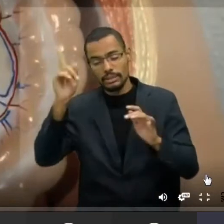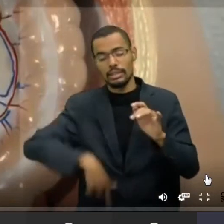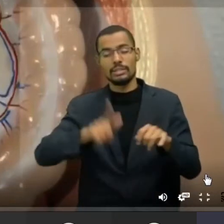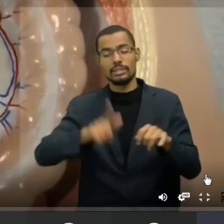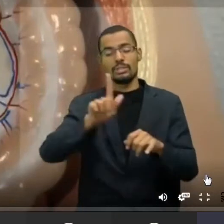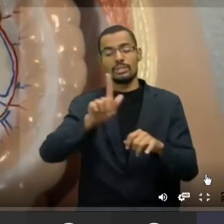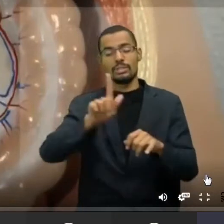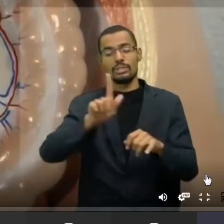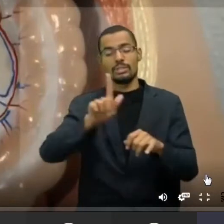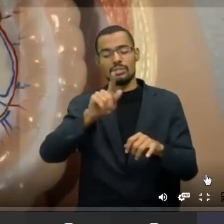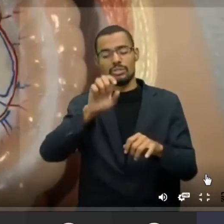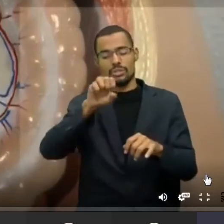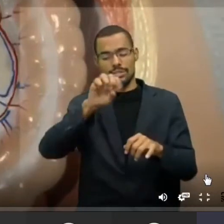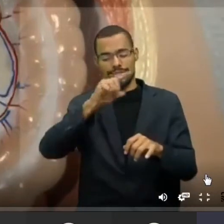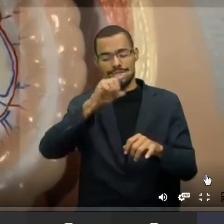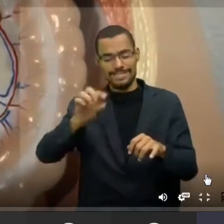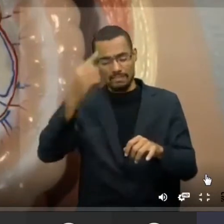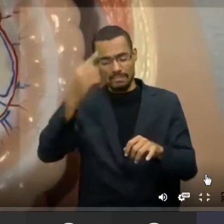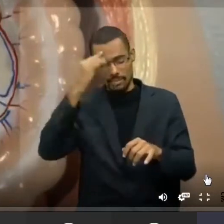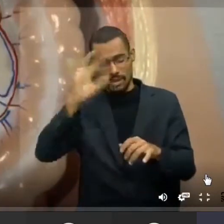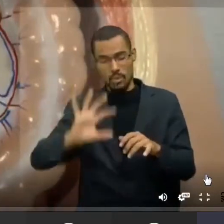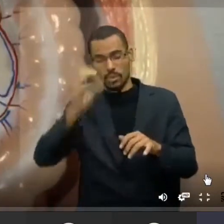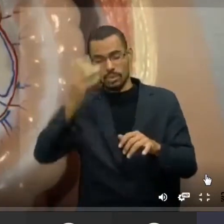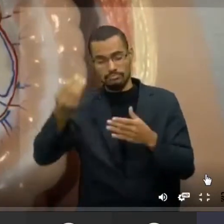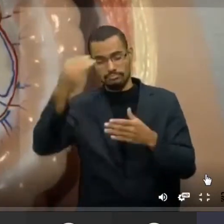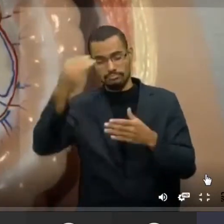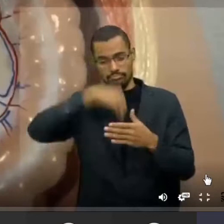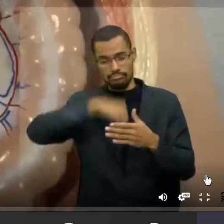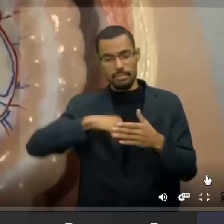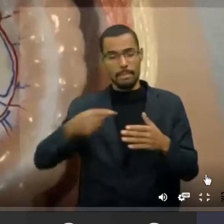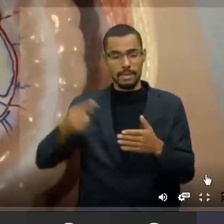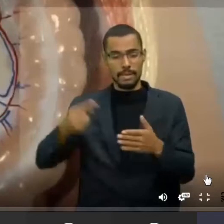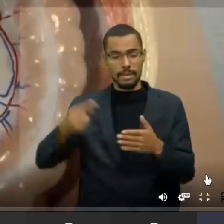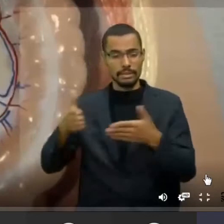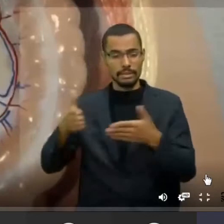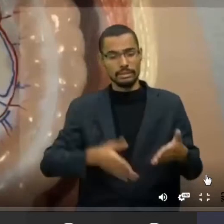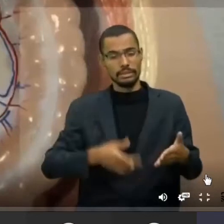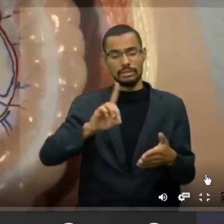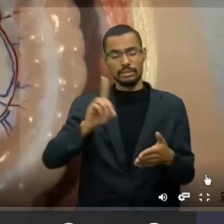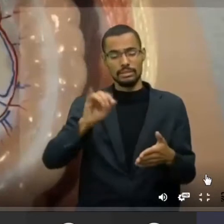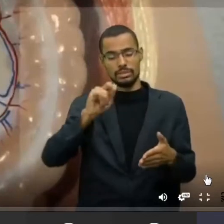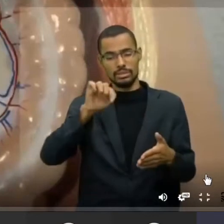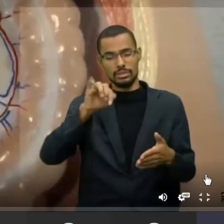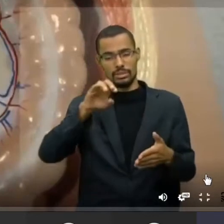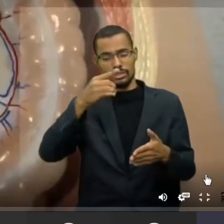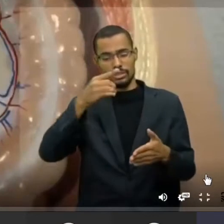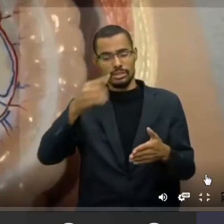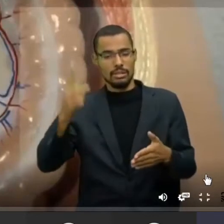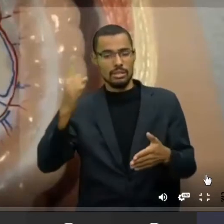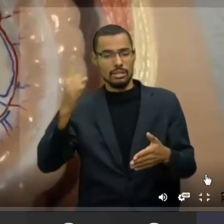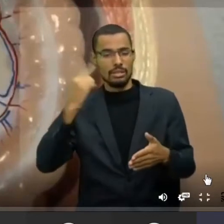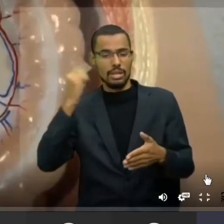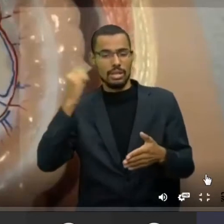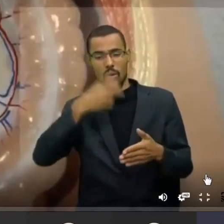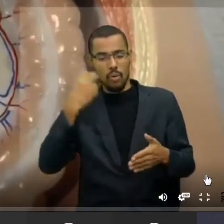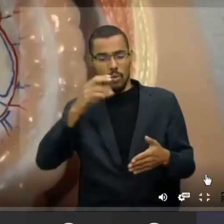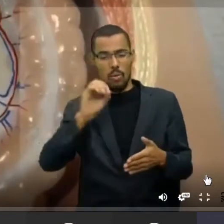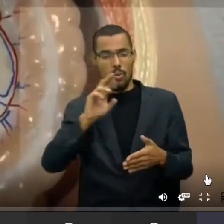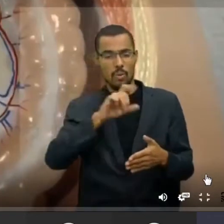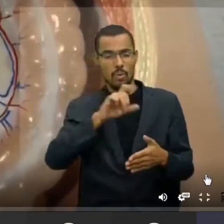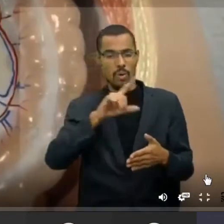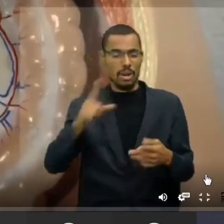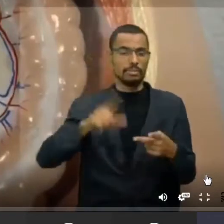de digestão acontecendo no estômago e no início, né, da digestão acontecendo na cavidade oral,